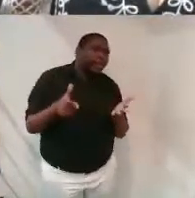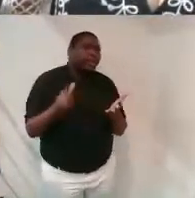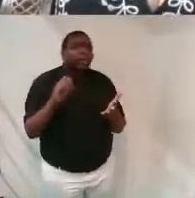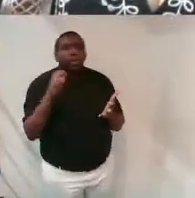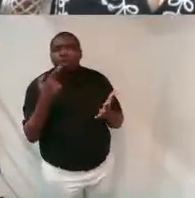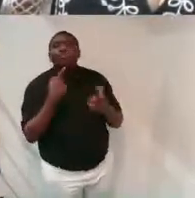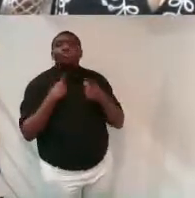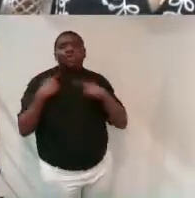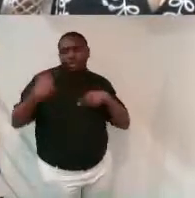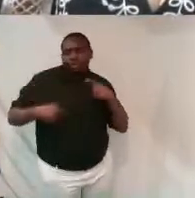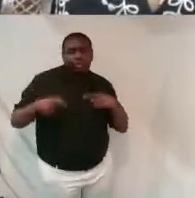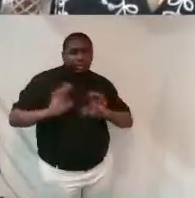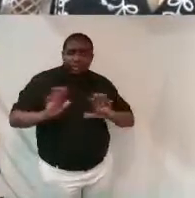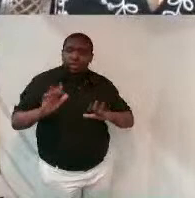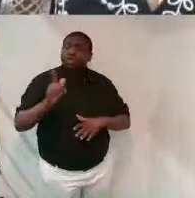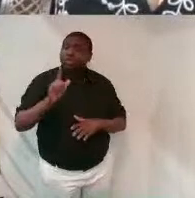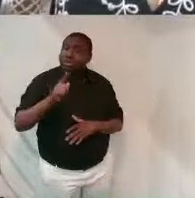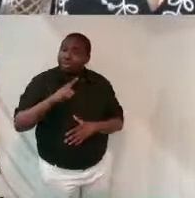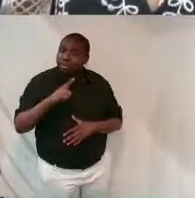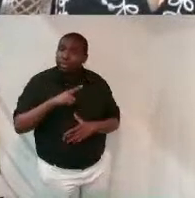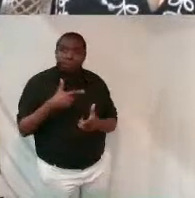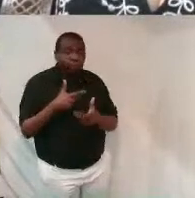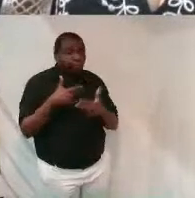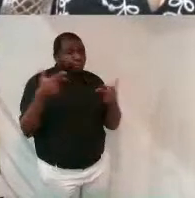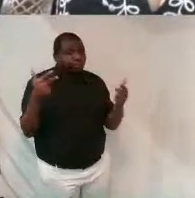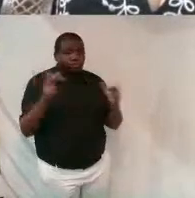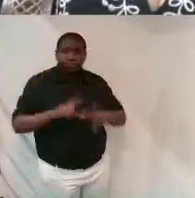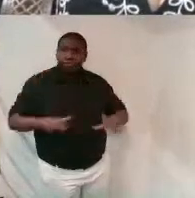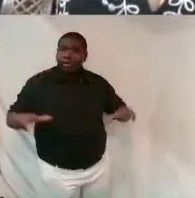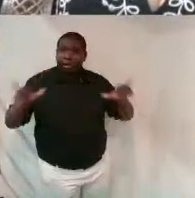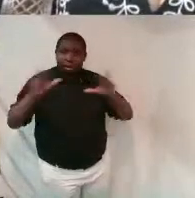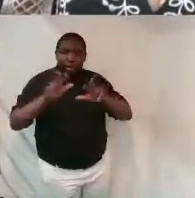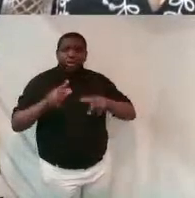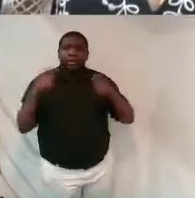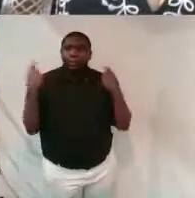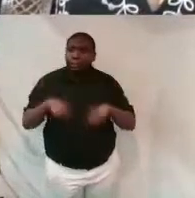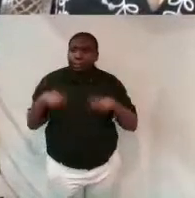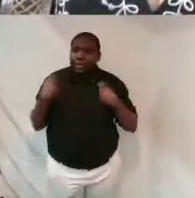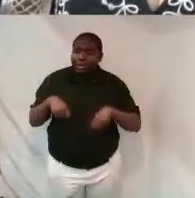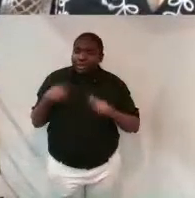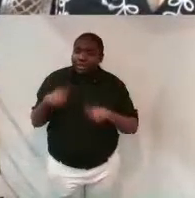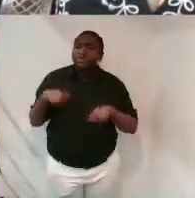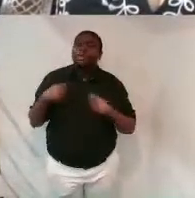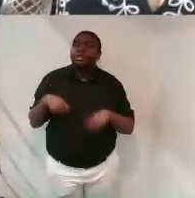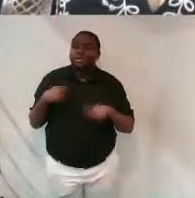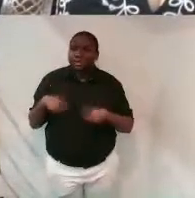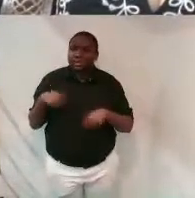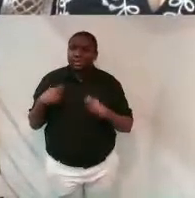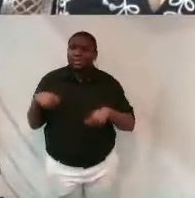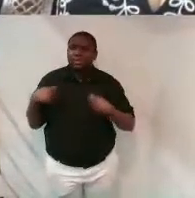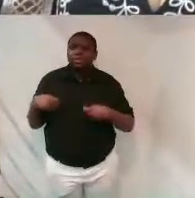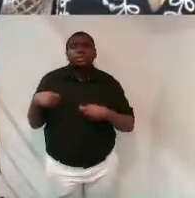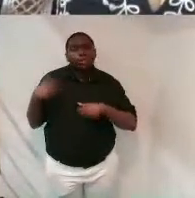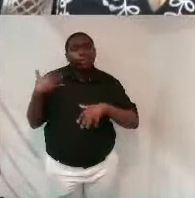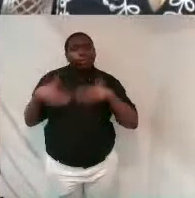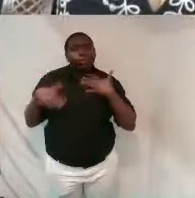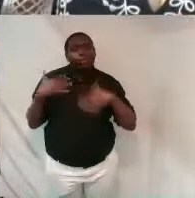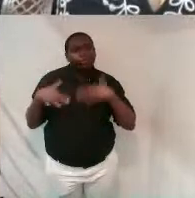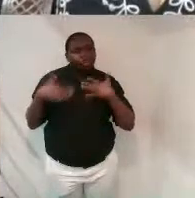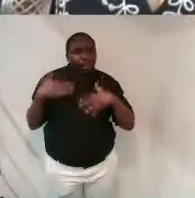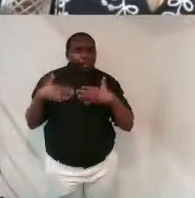vontade política. Nós temos aí um conjunto de fatores que precisam ser movidos, precisam ser